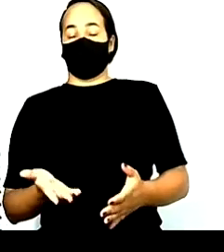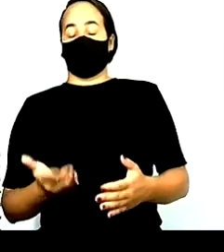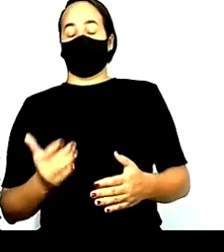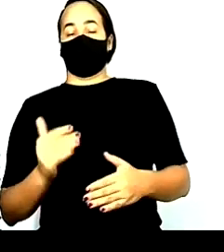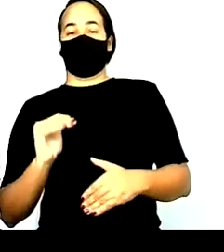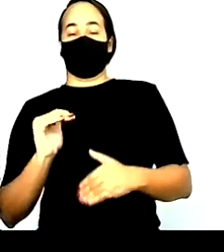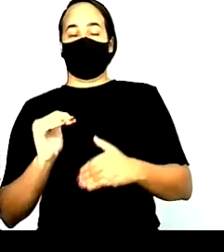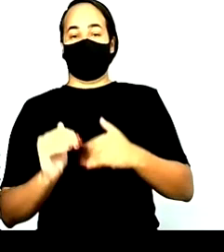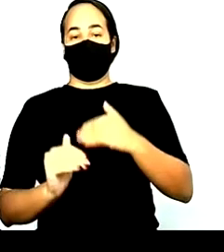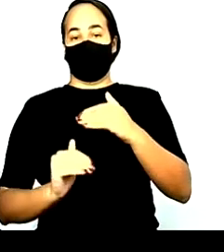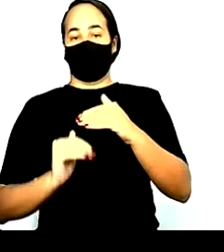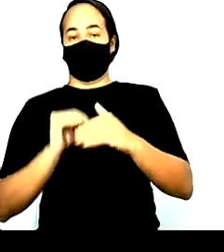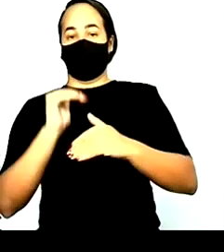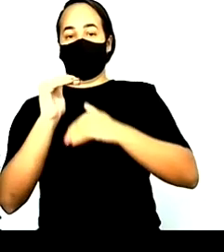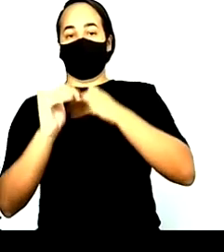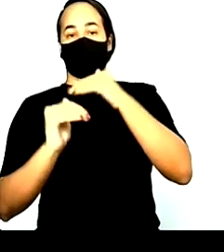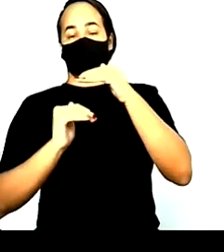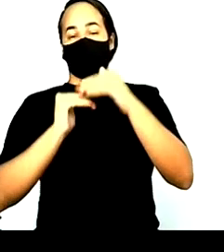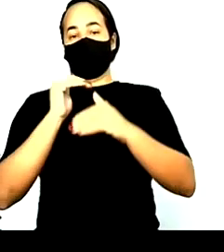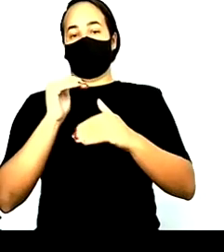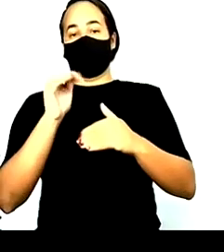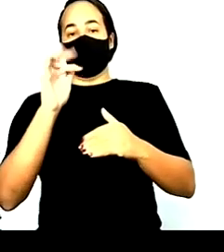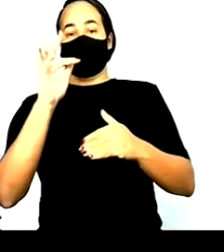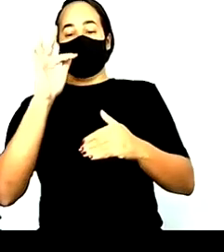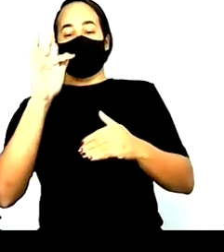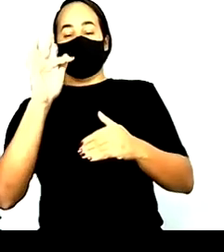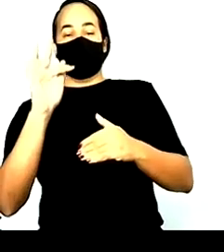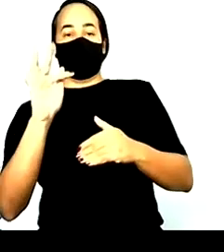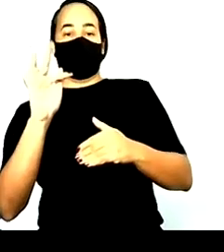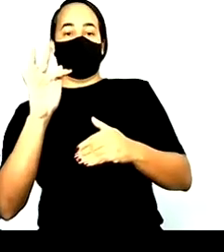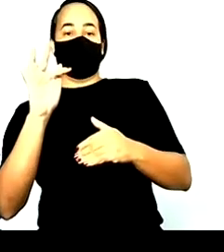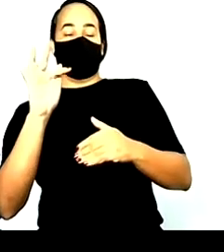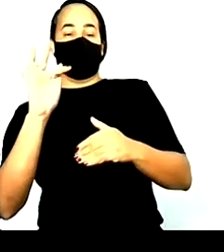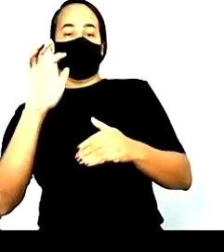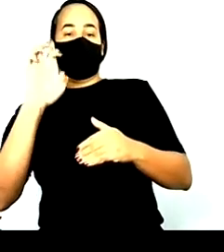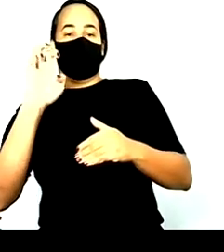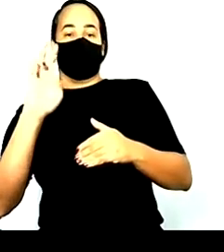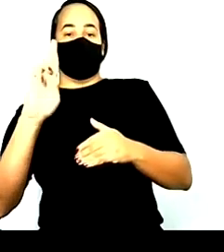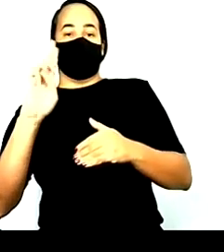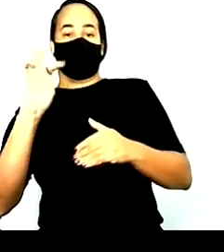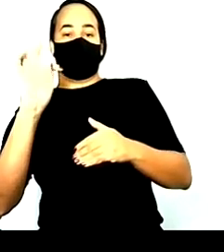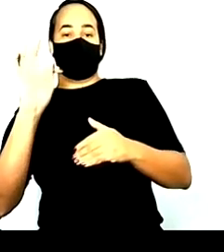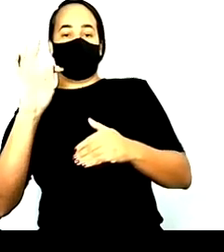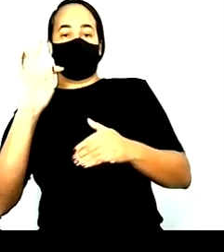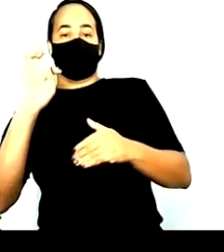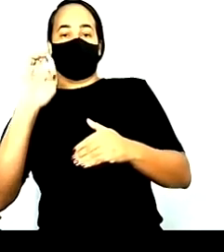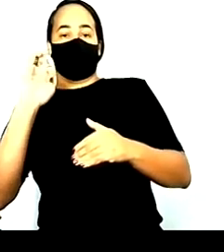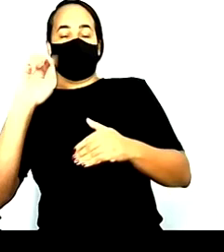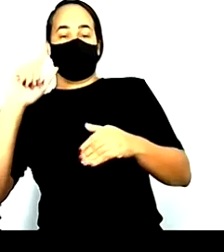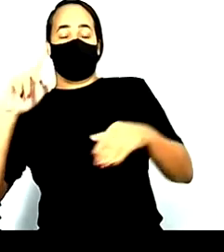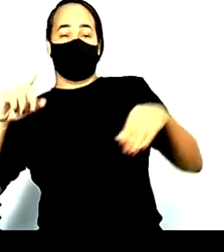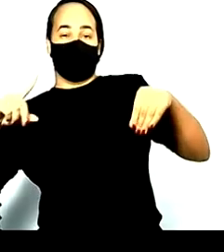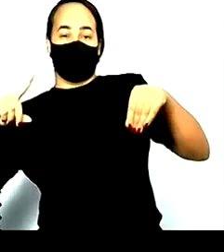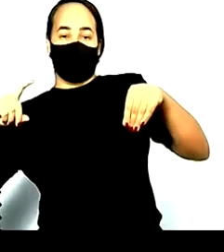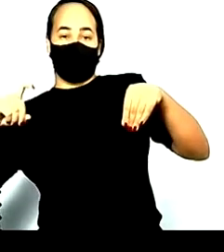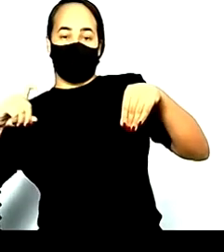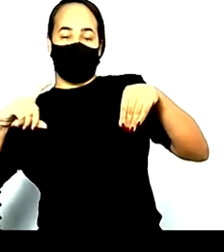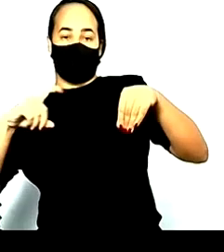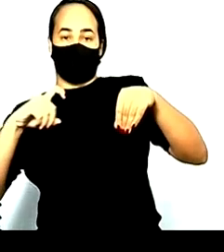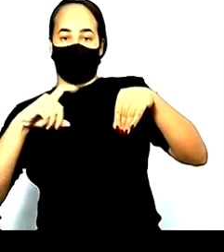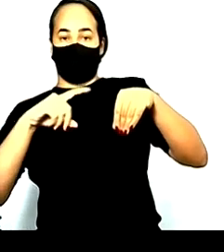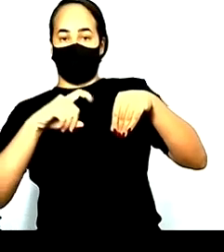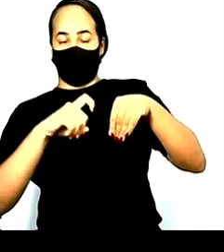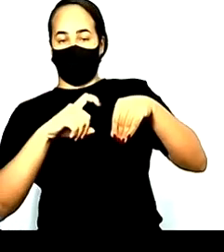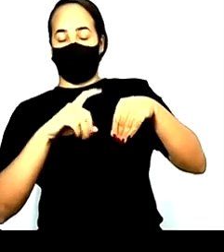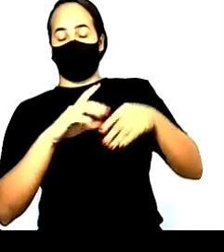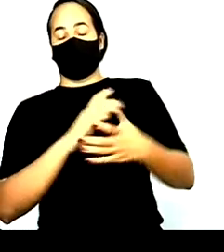mulher, aproximadamente uma vez por mês, um dos ovários vai lançar um óvulo na tuba uterina, que é chamado esse processo